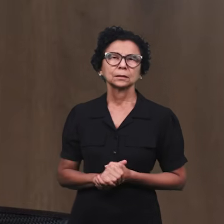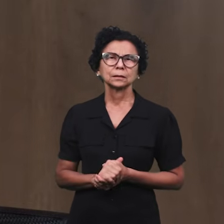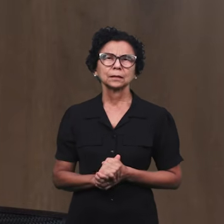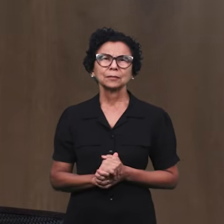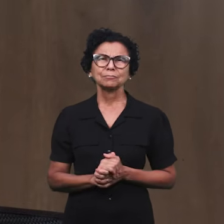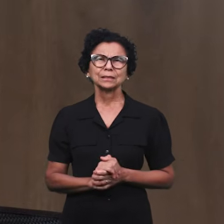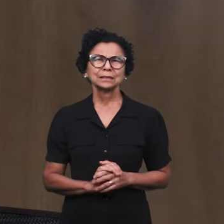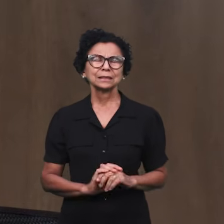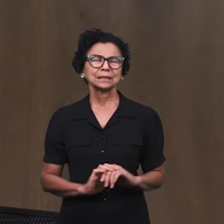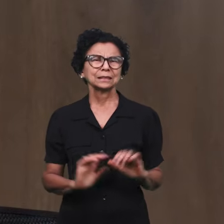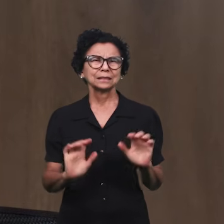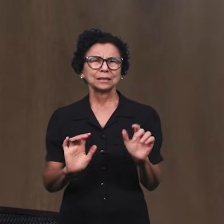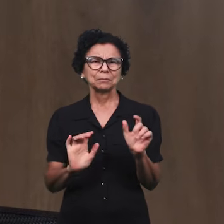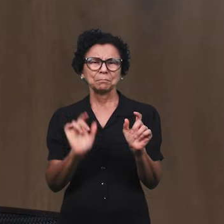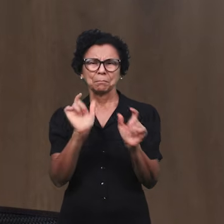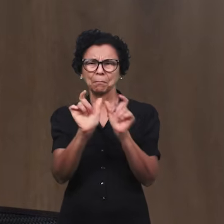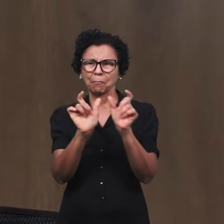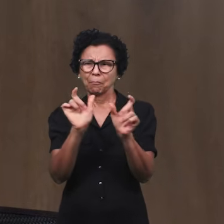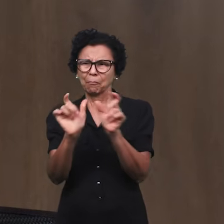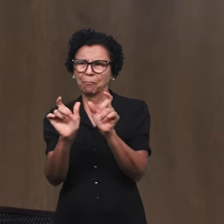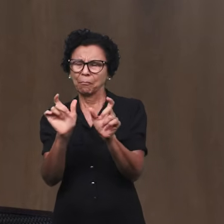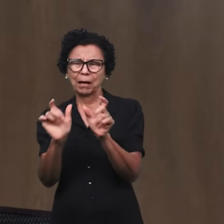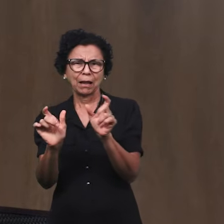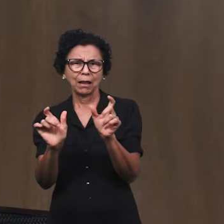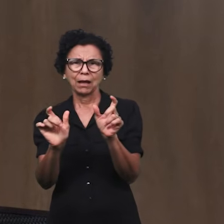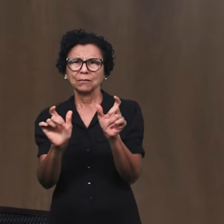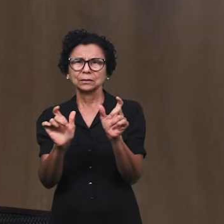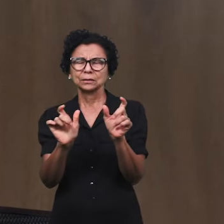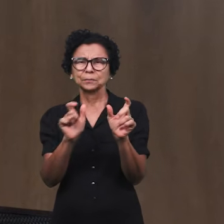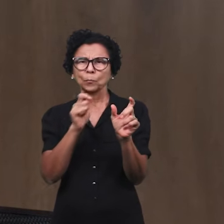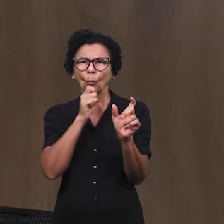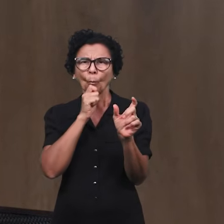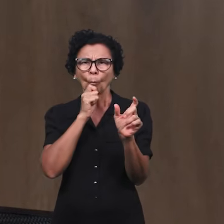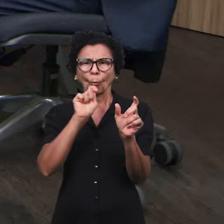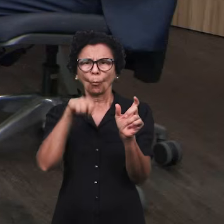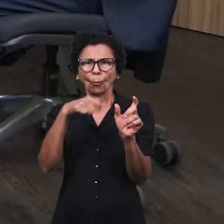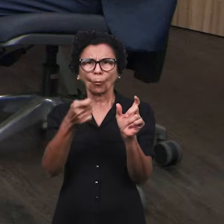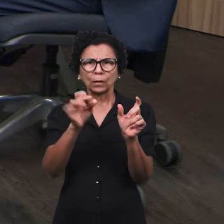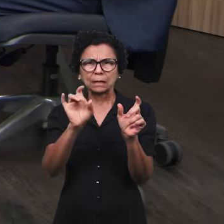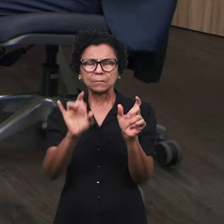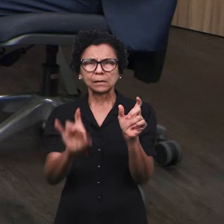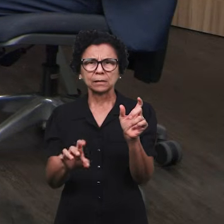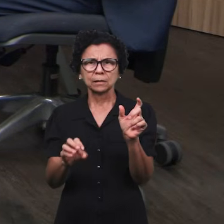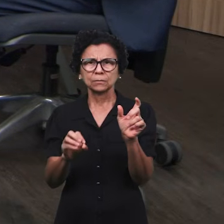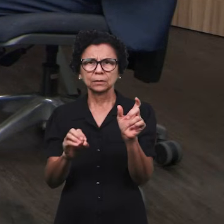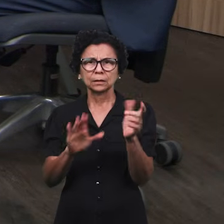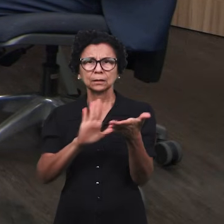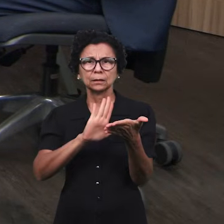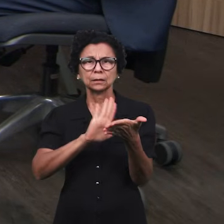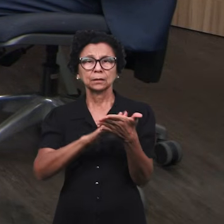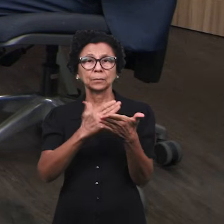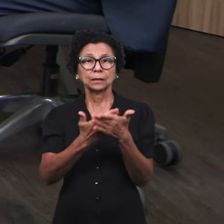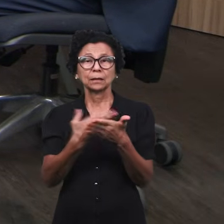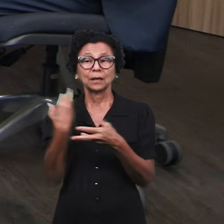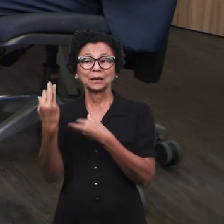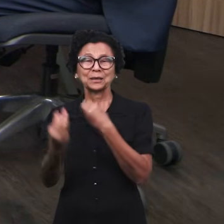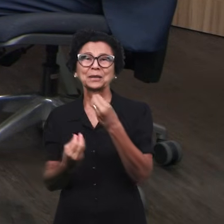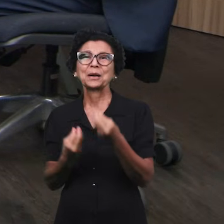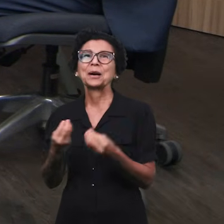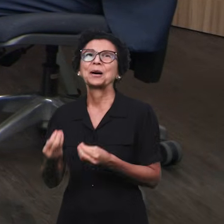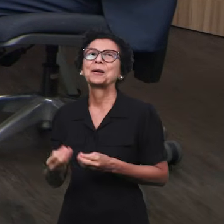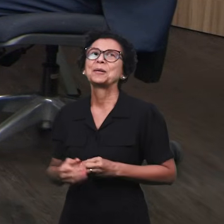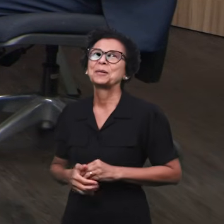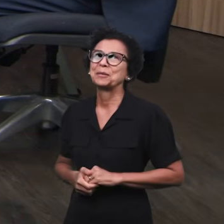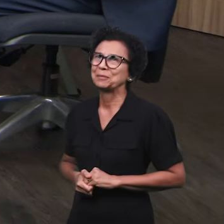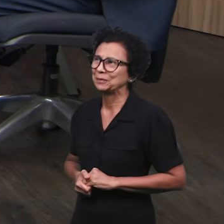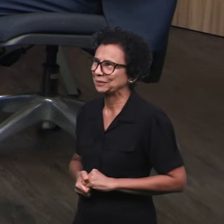complexos de palavra que não tem um sinal específico? Olha, é puxado, tá? As perguntas também é